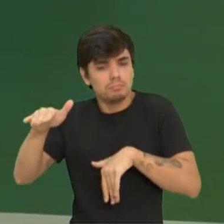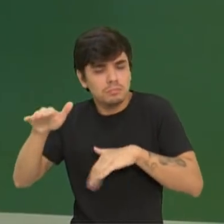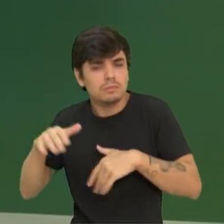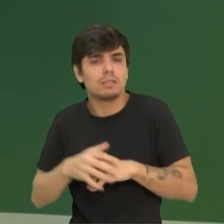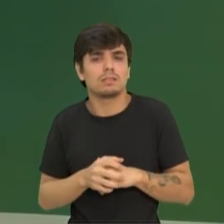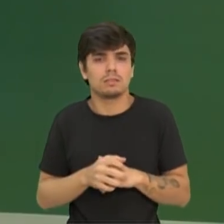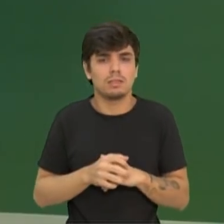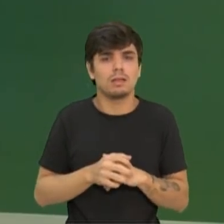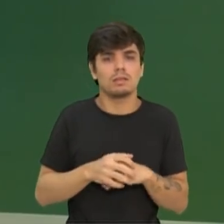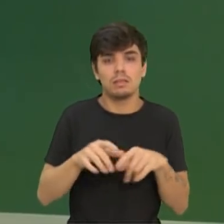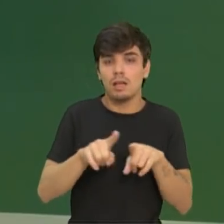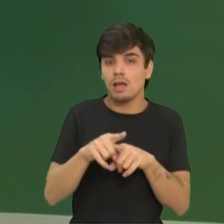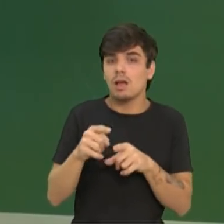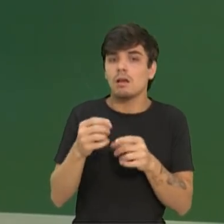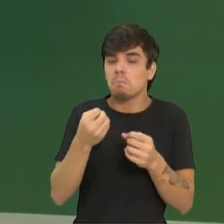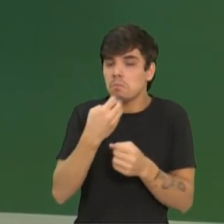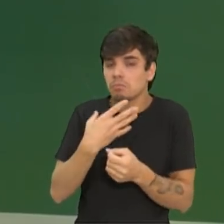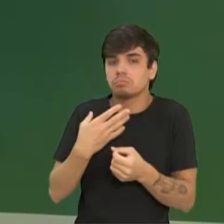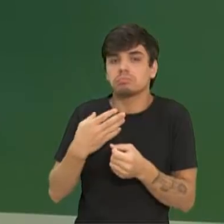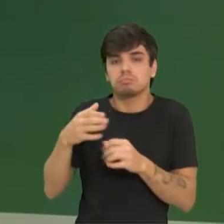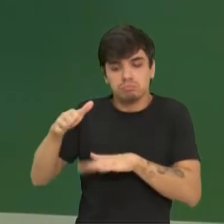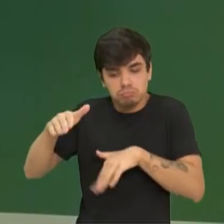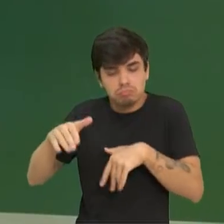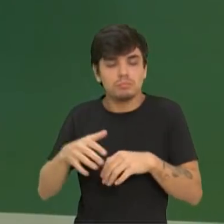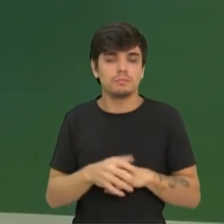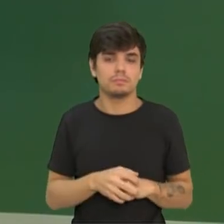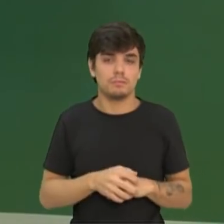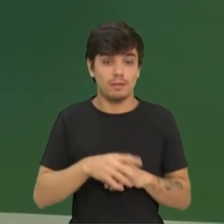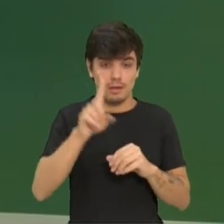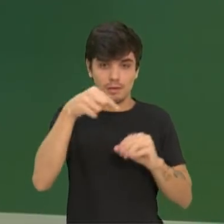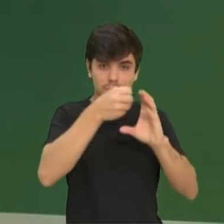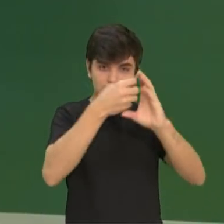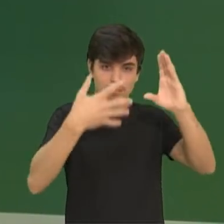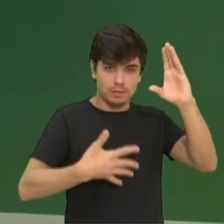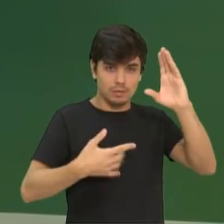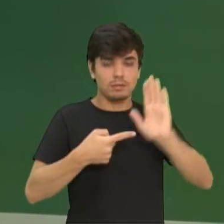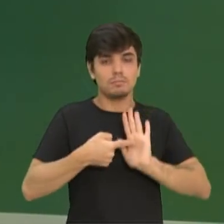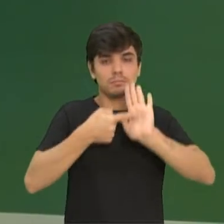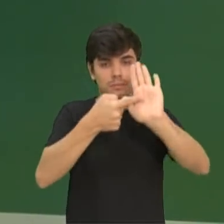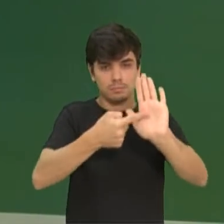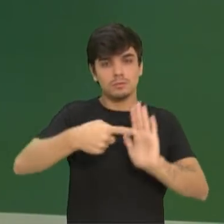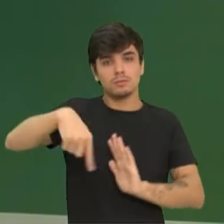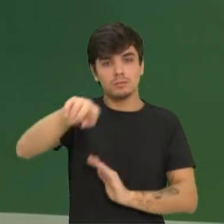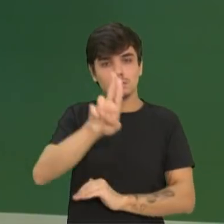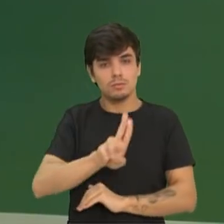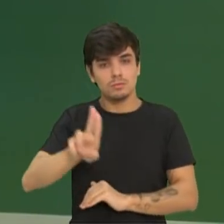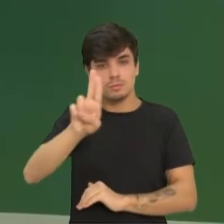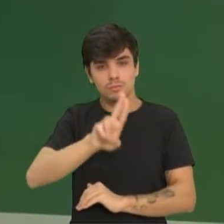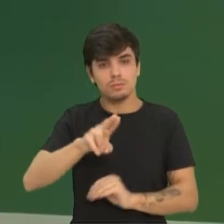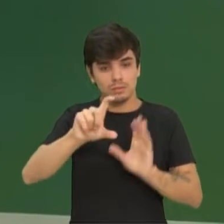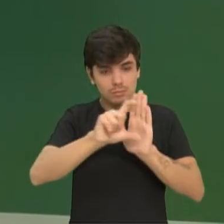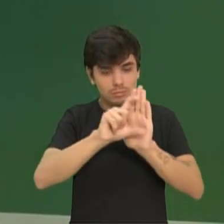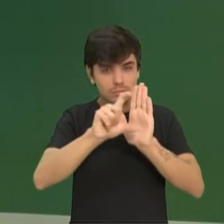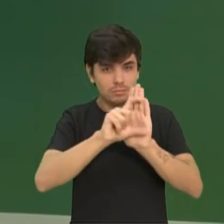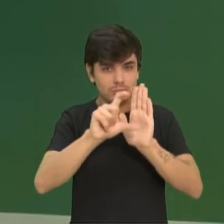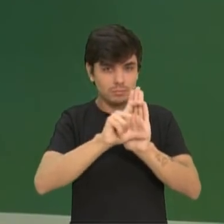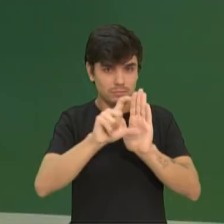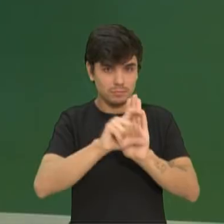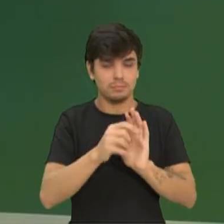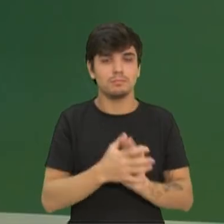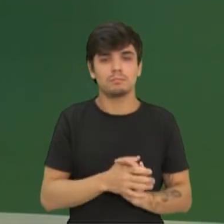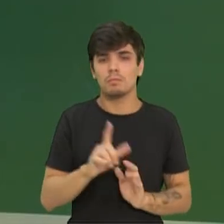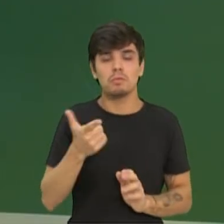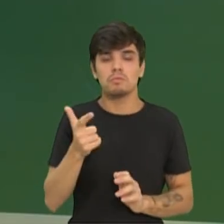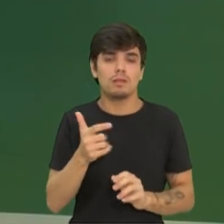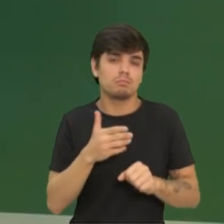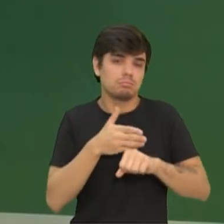ótimos nadadores também. Essas são as características que nós conseguimos destacar utilizando o fragmento. Nós não temos acesso ao